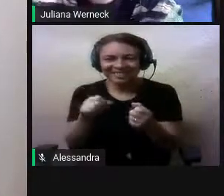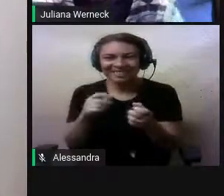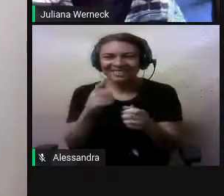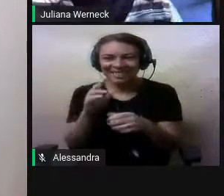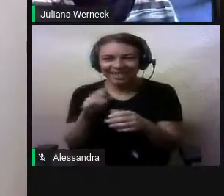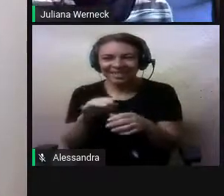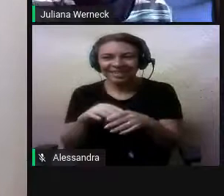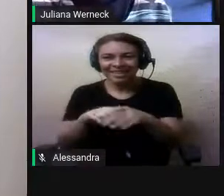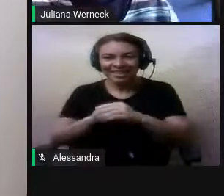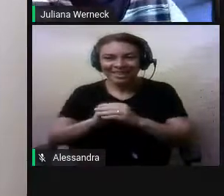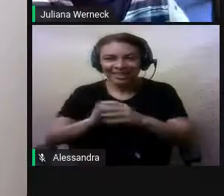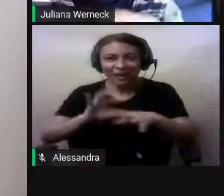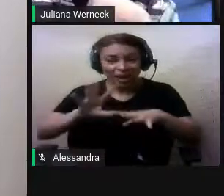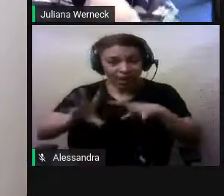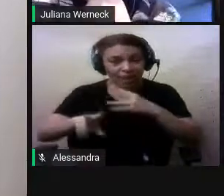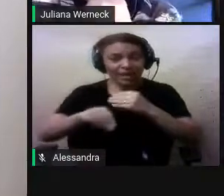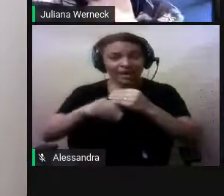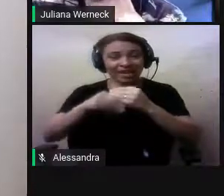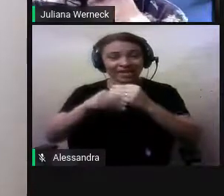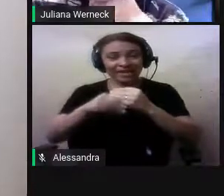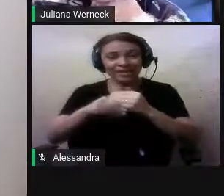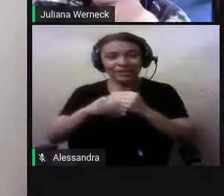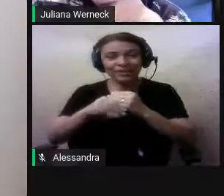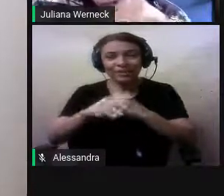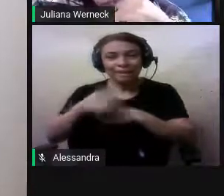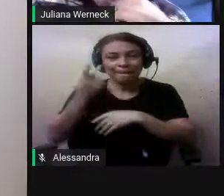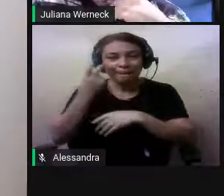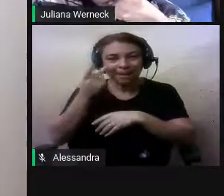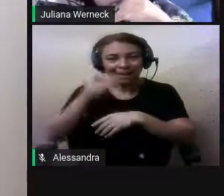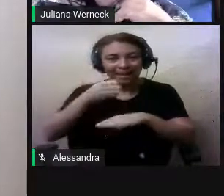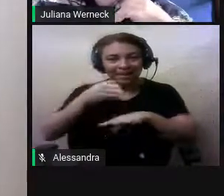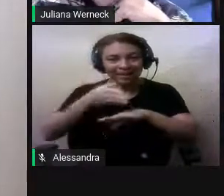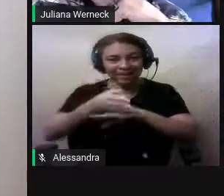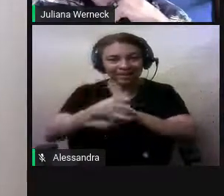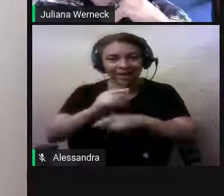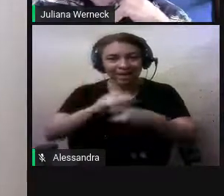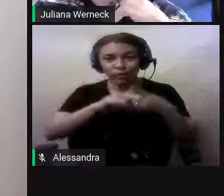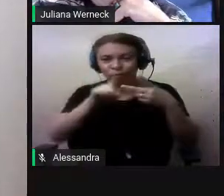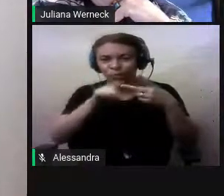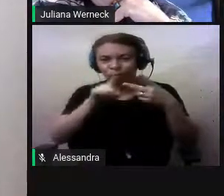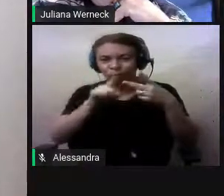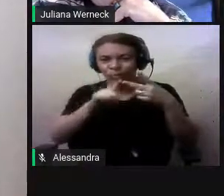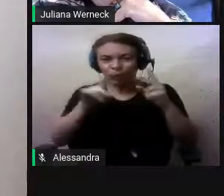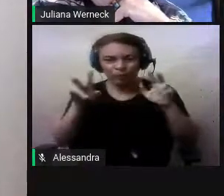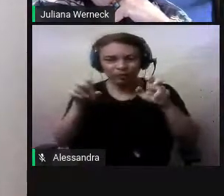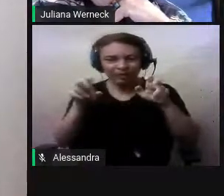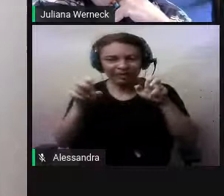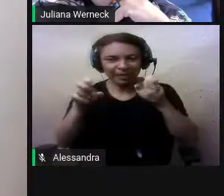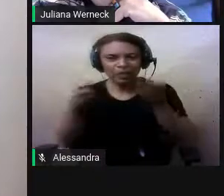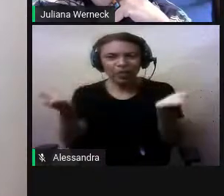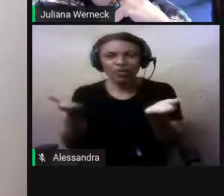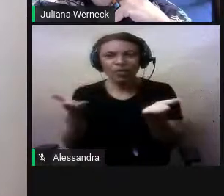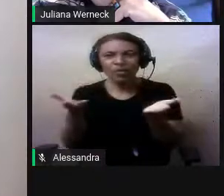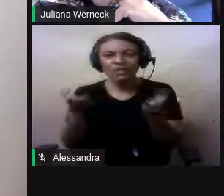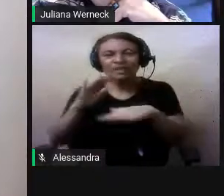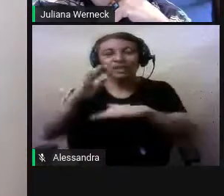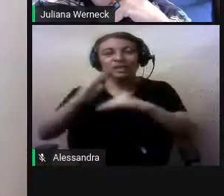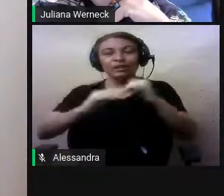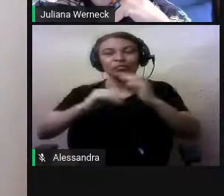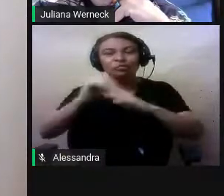para já é um gancho para a gente entrar nesse segundo ponto que eu falo, que é a questão